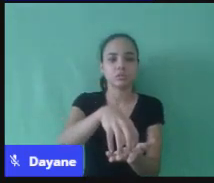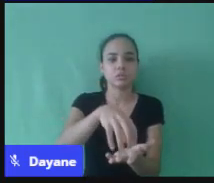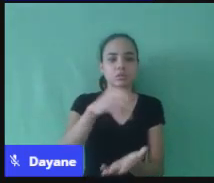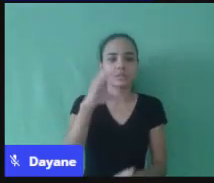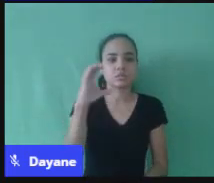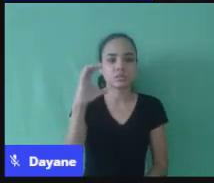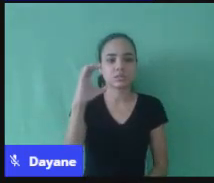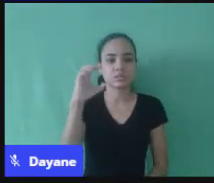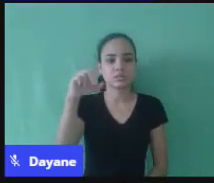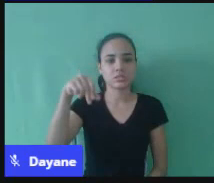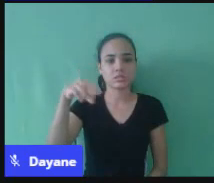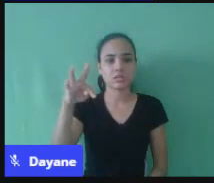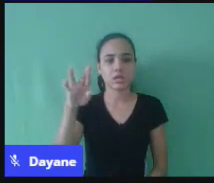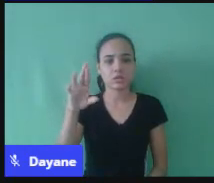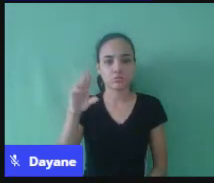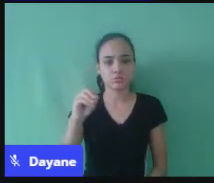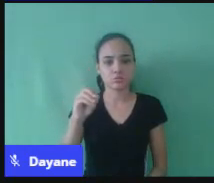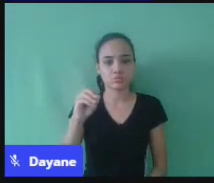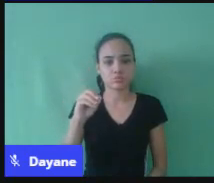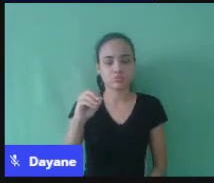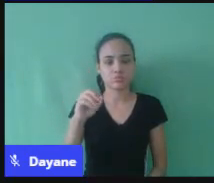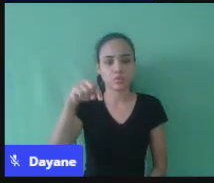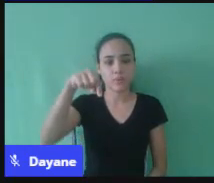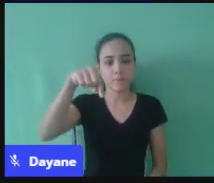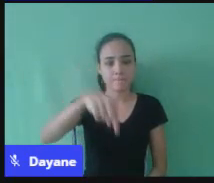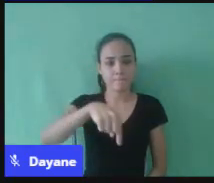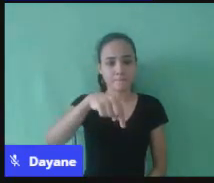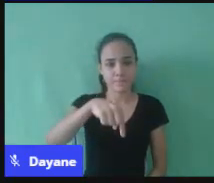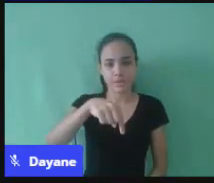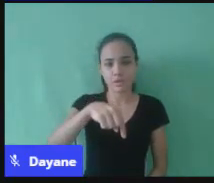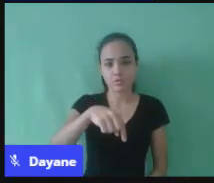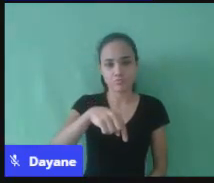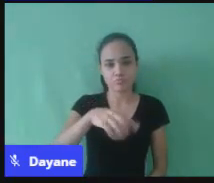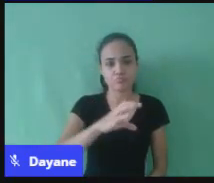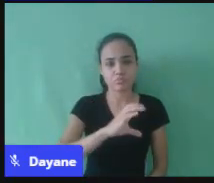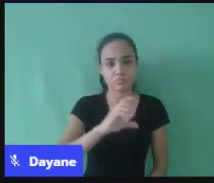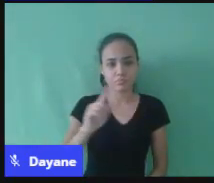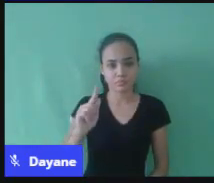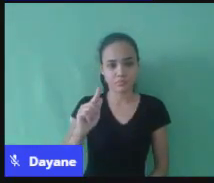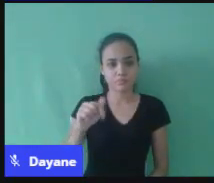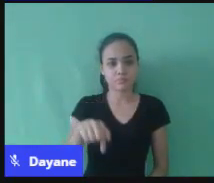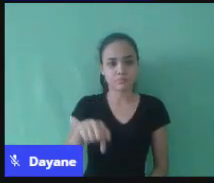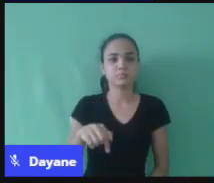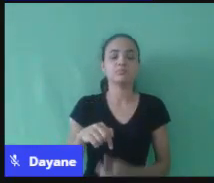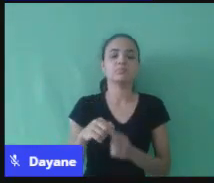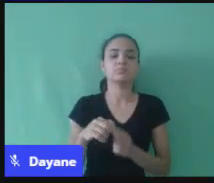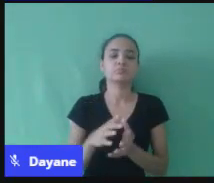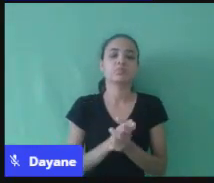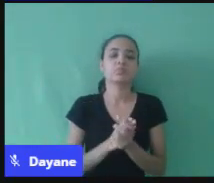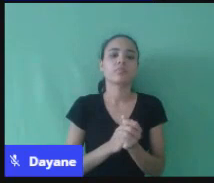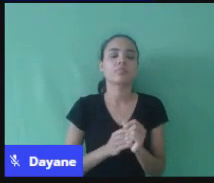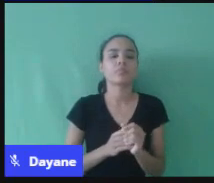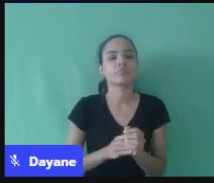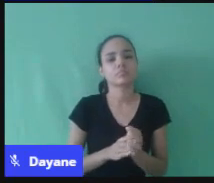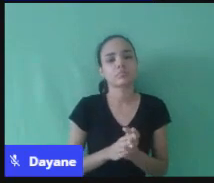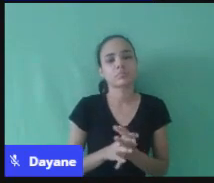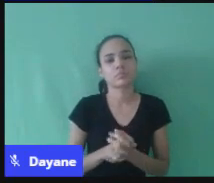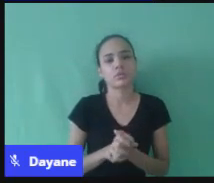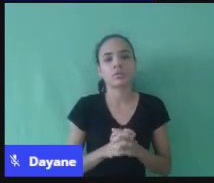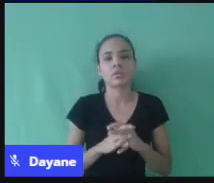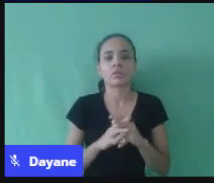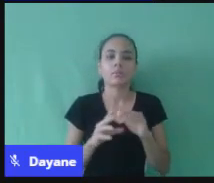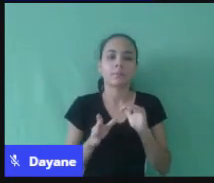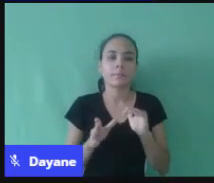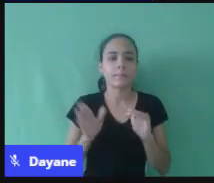para cá, né? Para a bacia do Paraná e outros para a bacia do Paraguai, que são poucos.